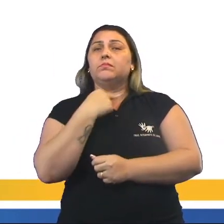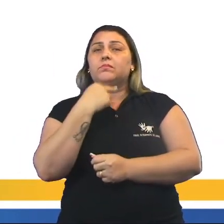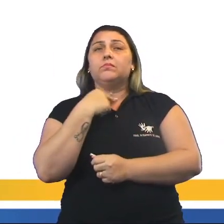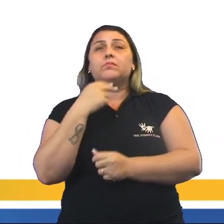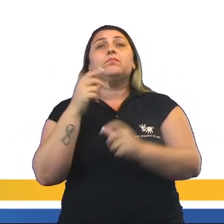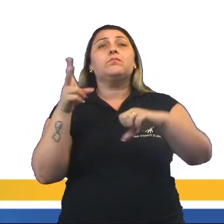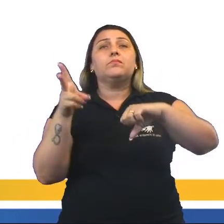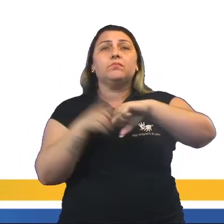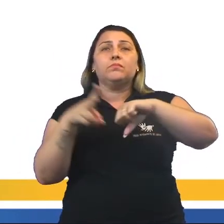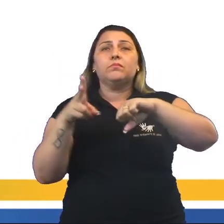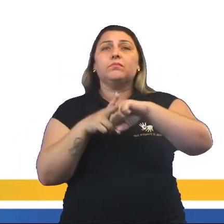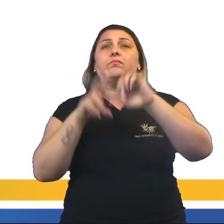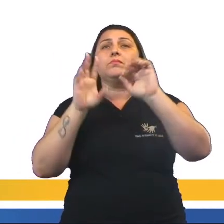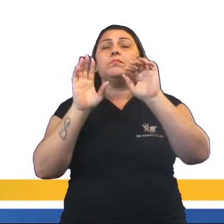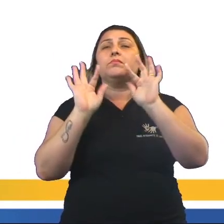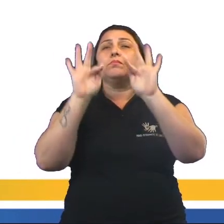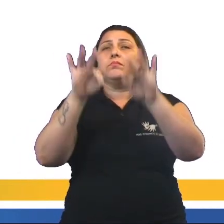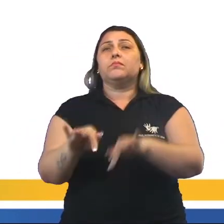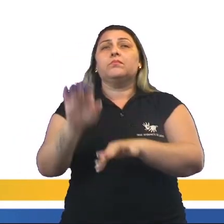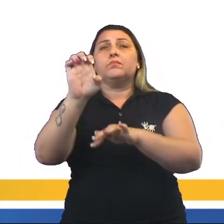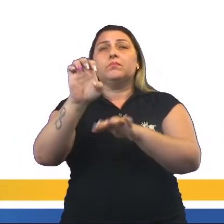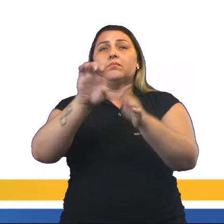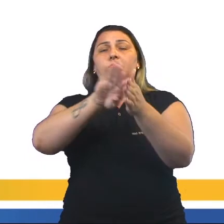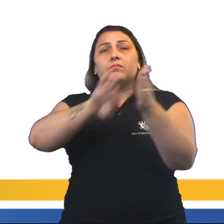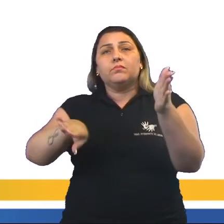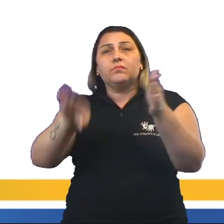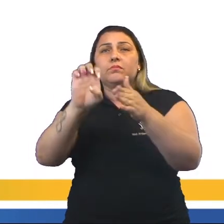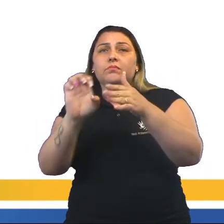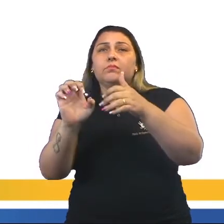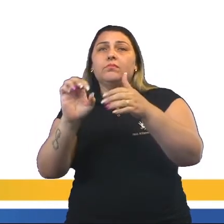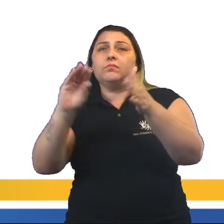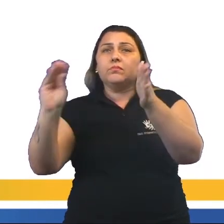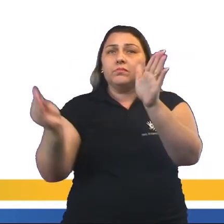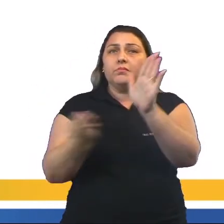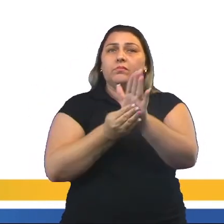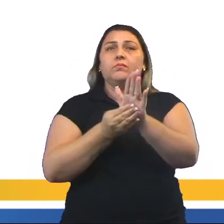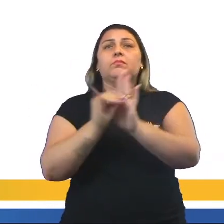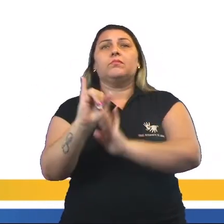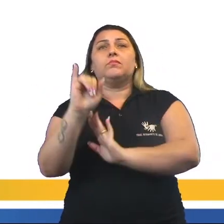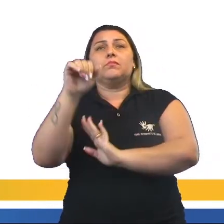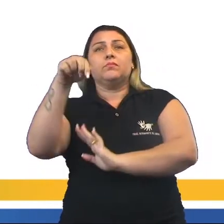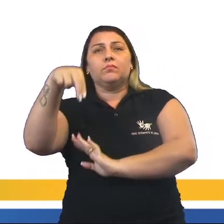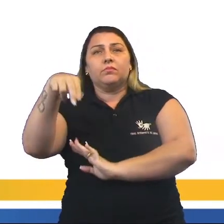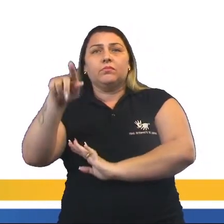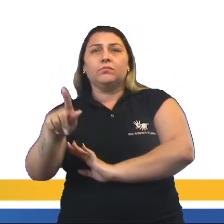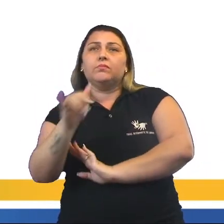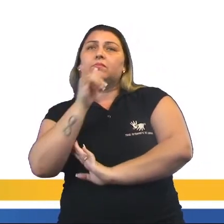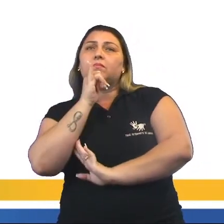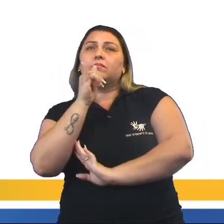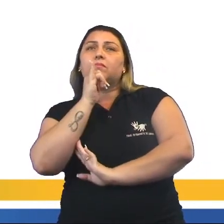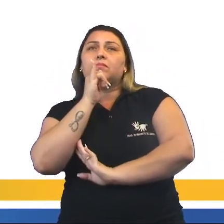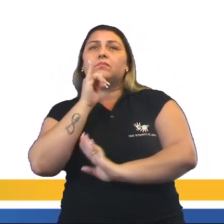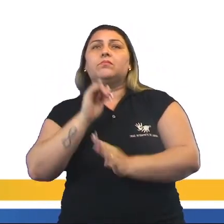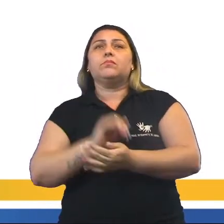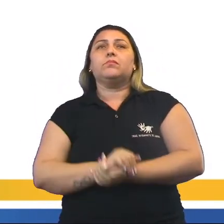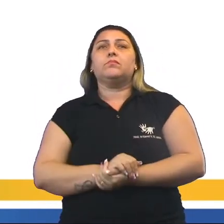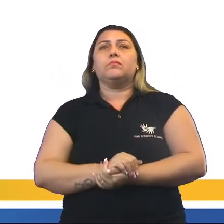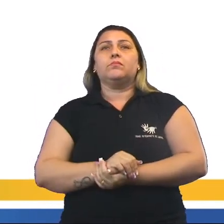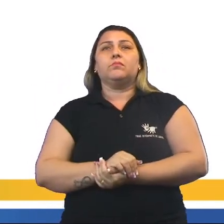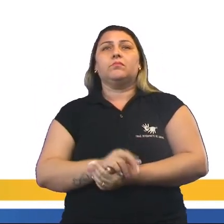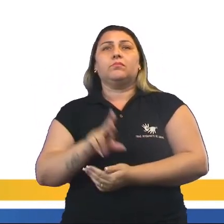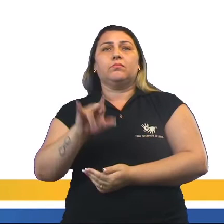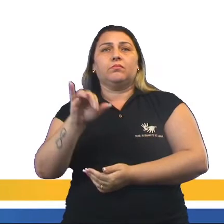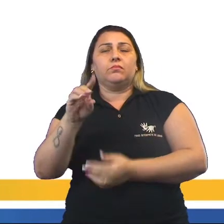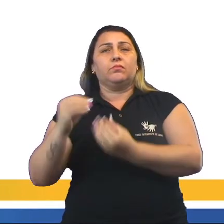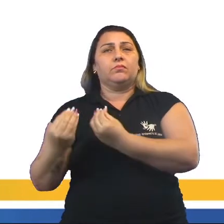seu verbo terminar em E, você vai tirar o E e acrescentar o ing. Olha os exemplos aí. Ride, que